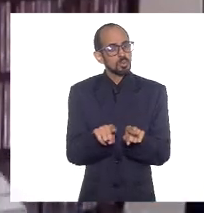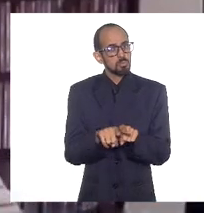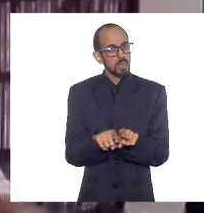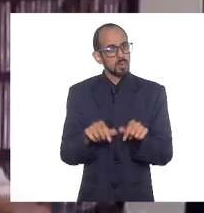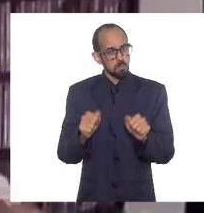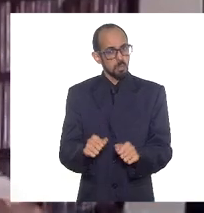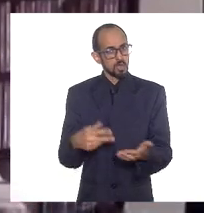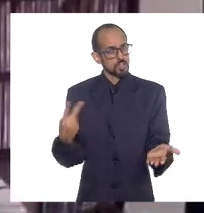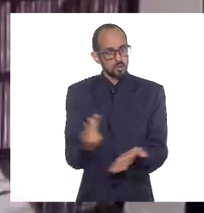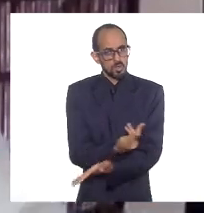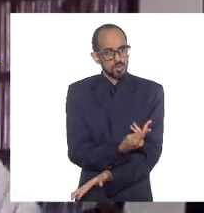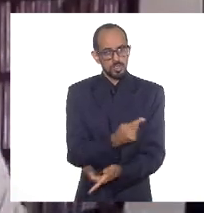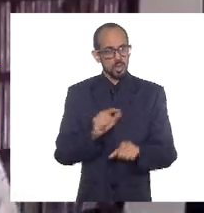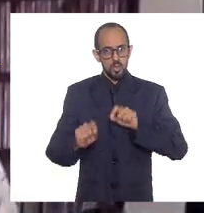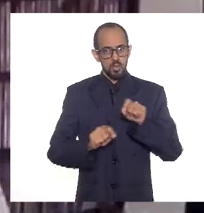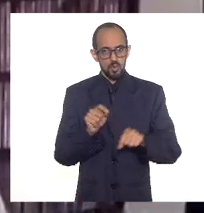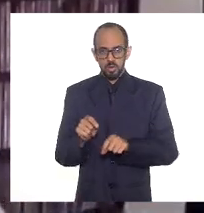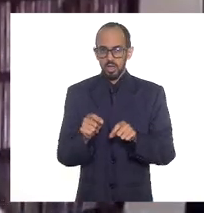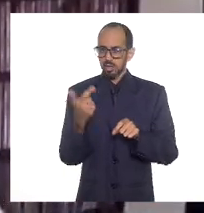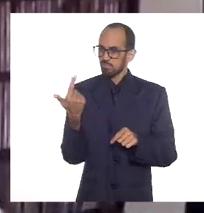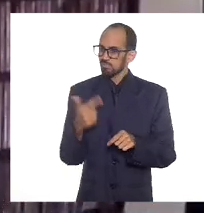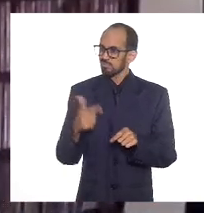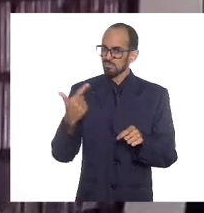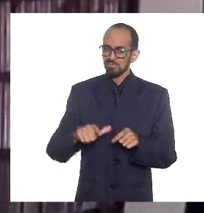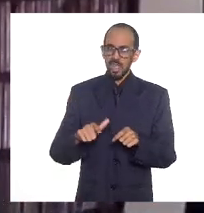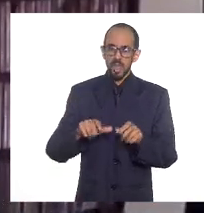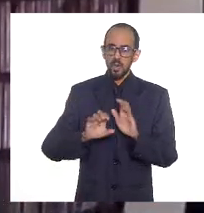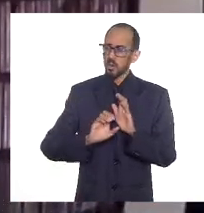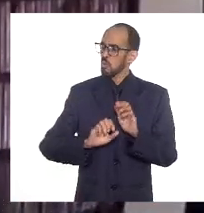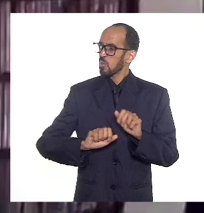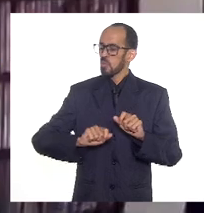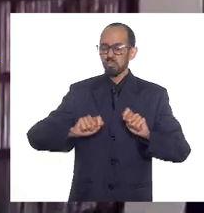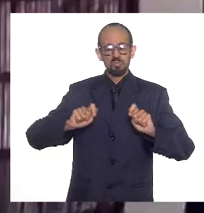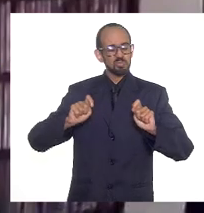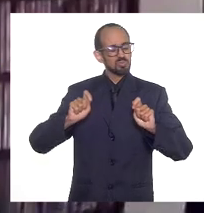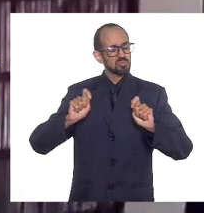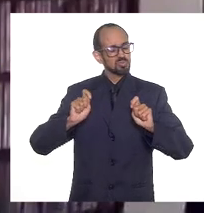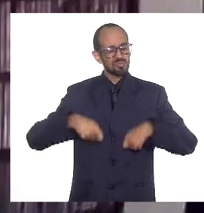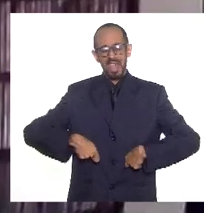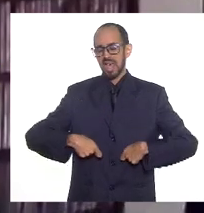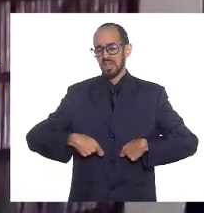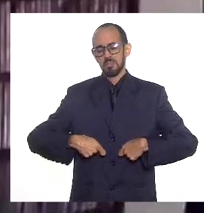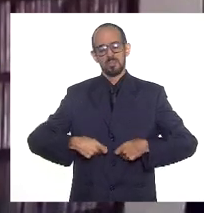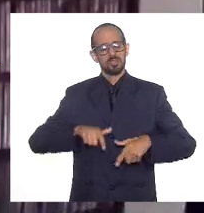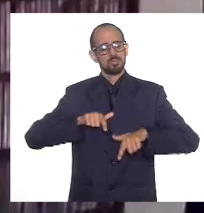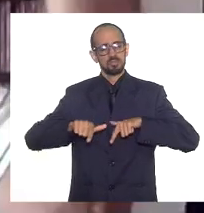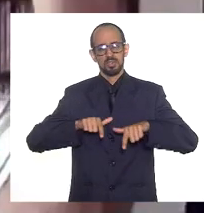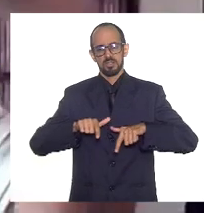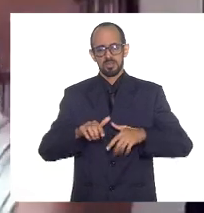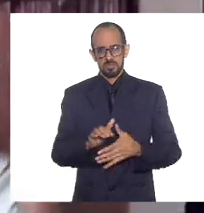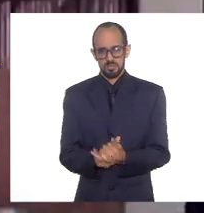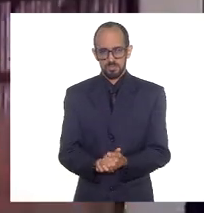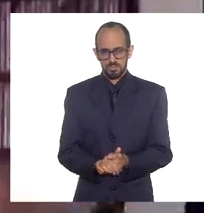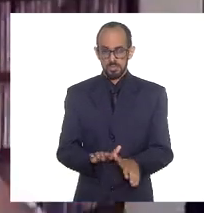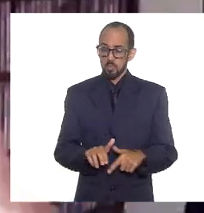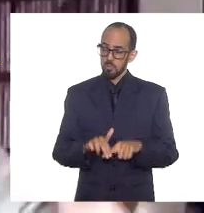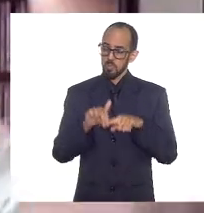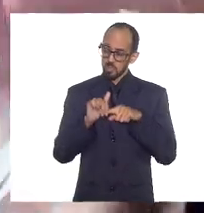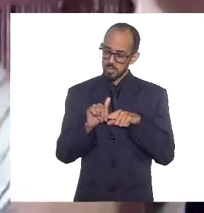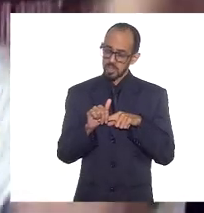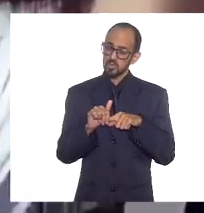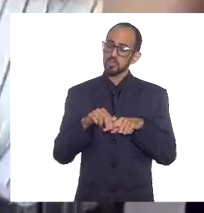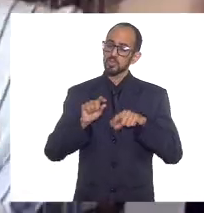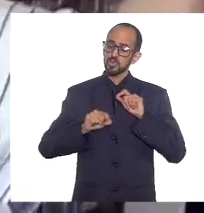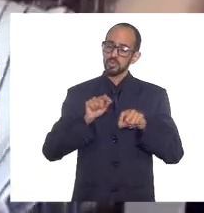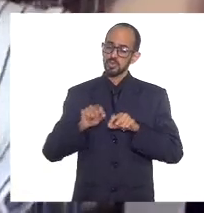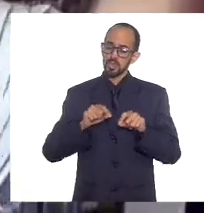certo, não há conserto de forma alguma. Portanto, está na hora da gente